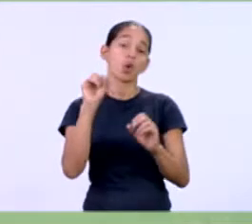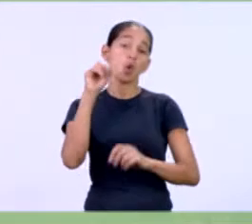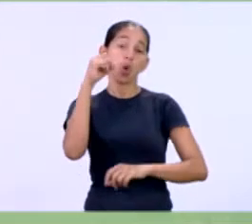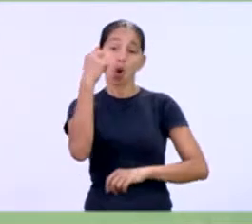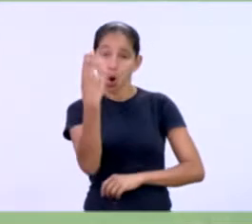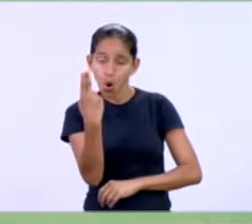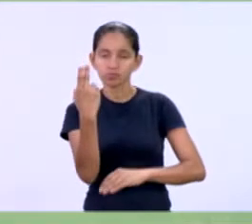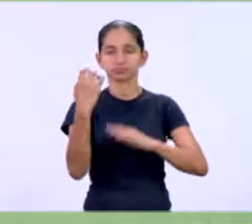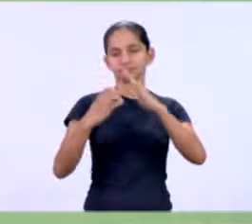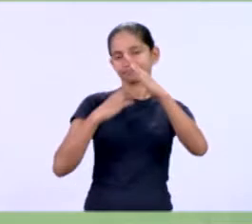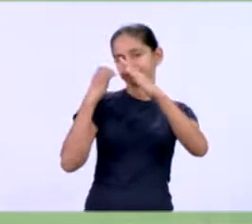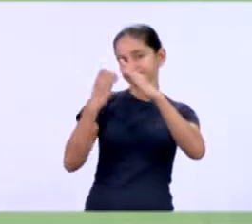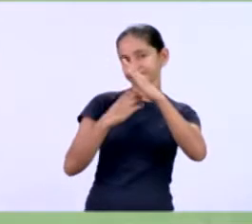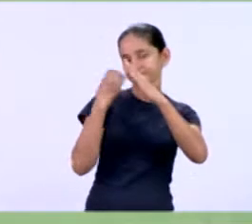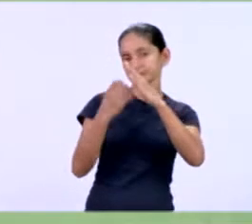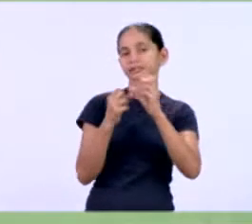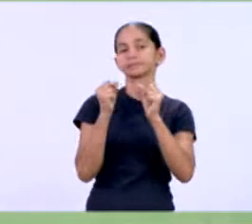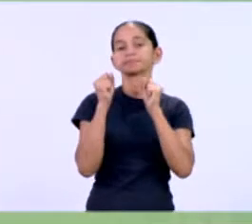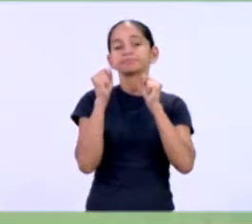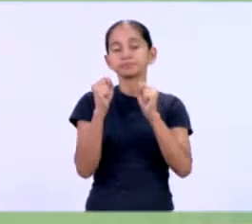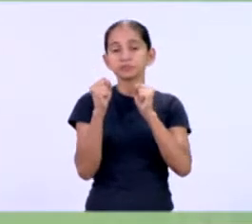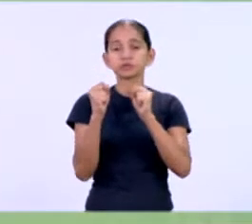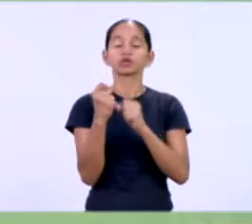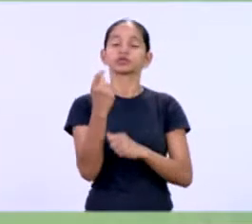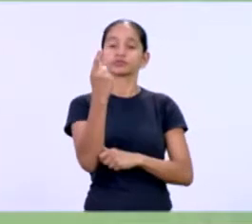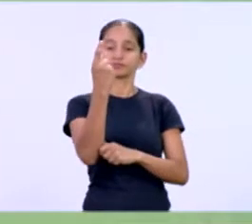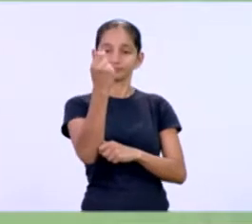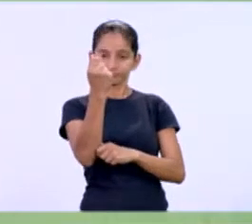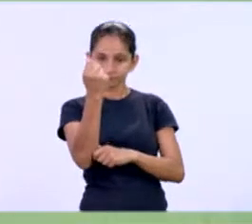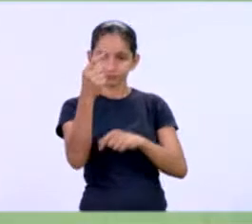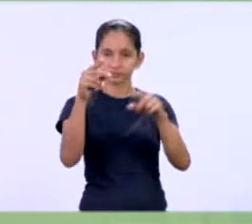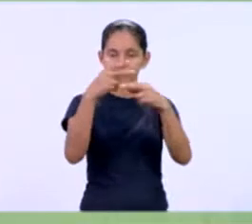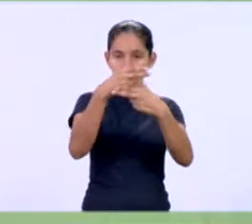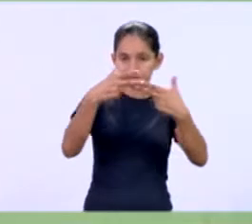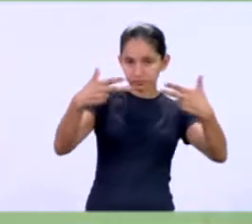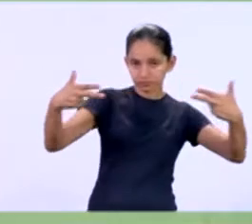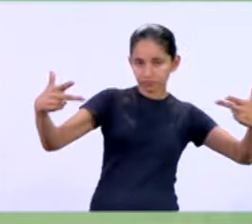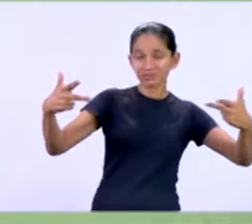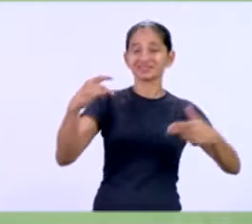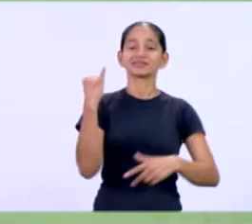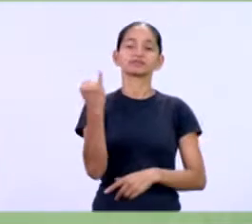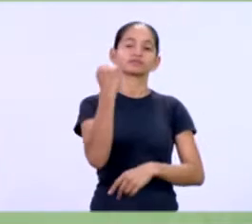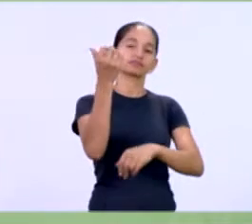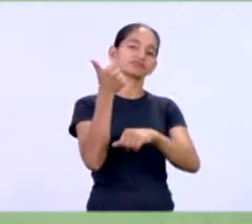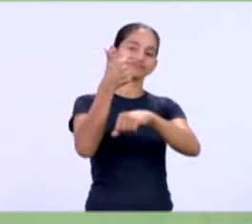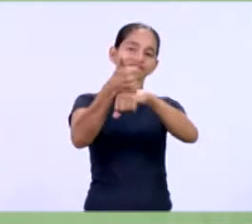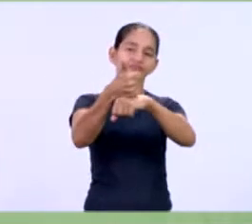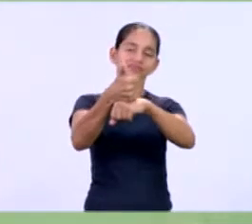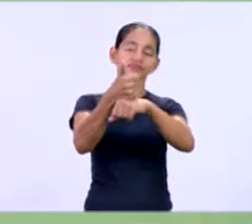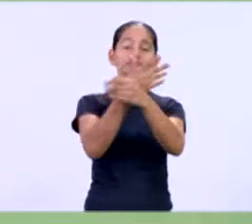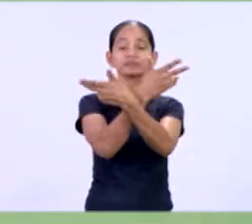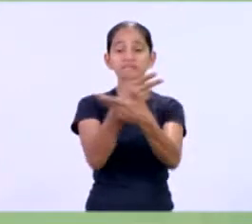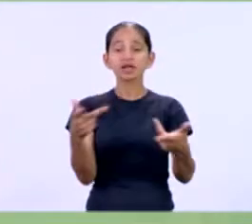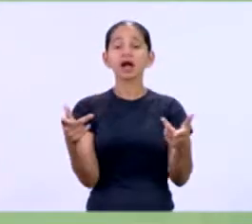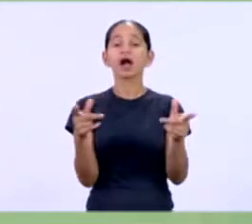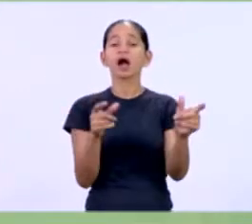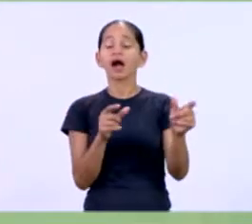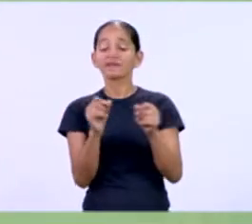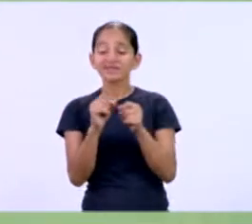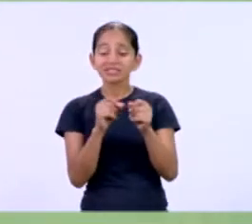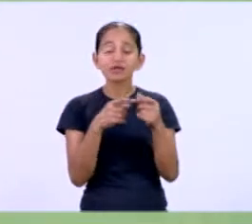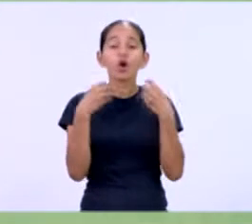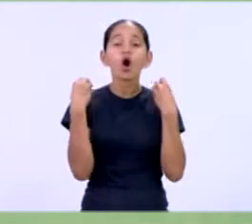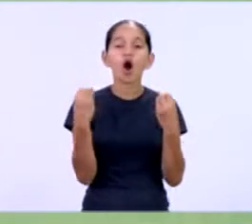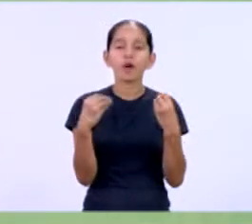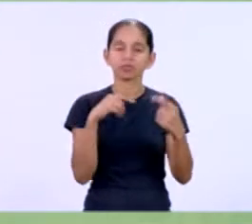é composta por recursos importantes para a execução de suas